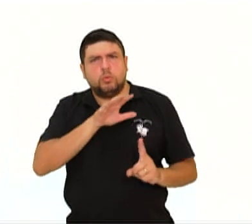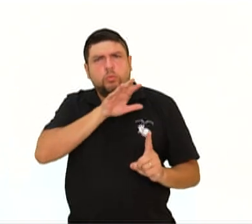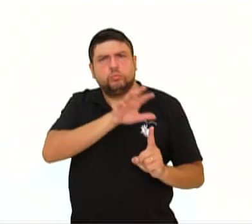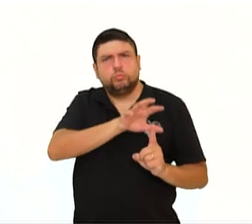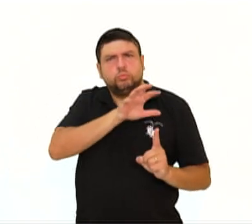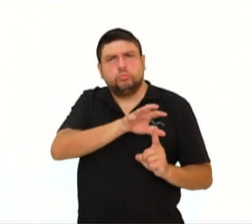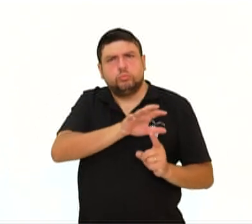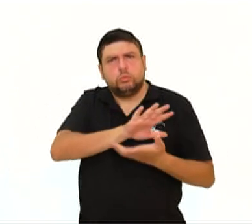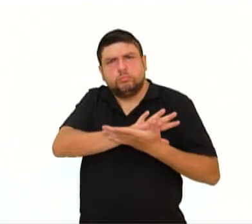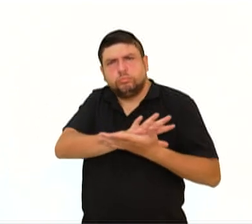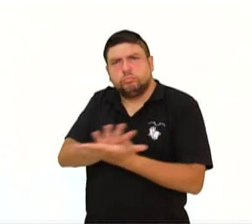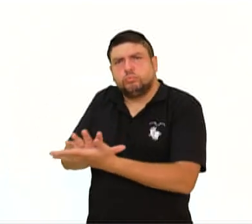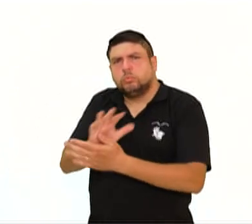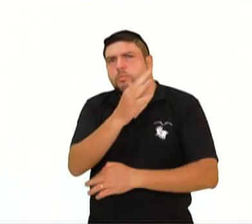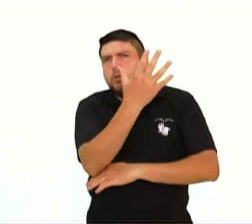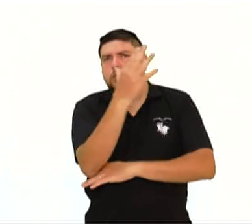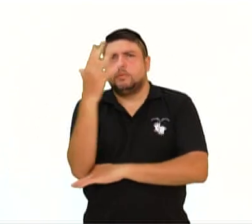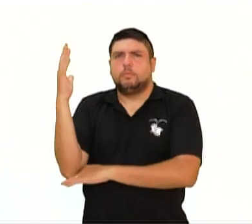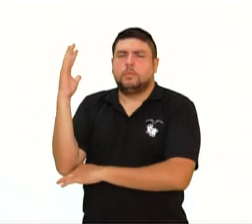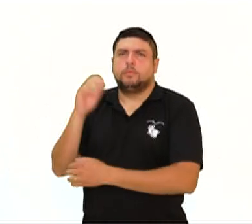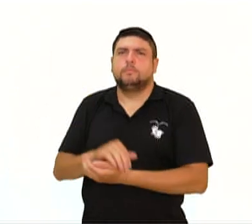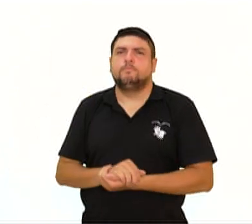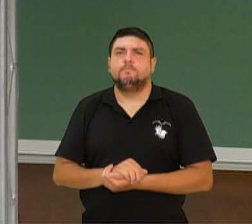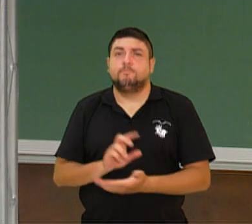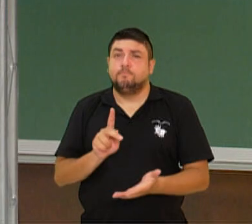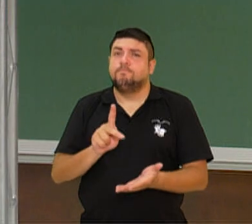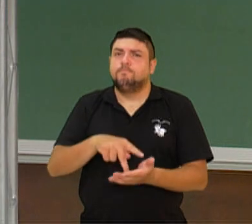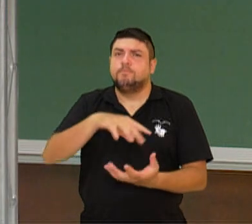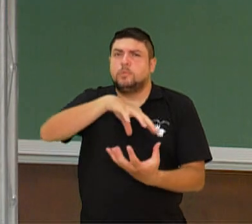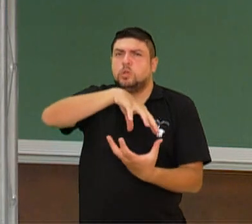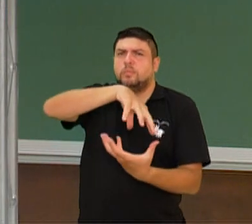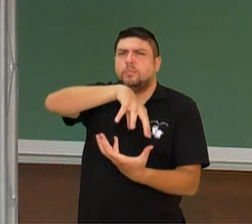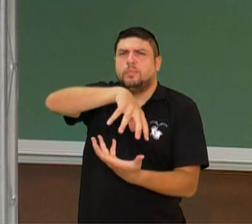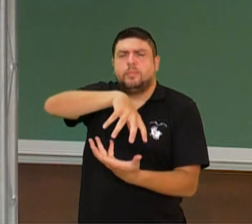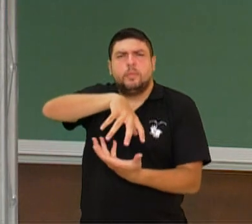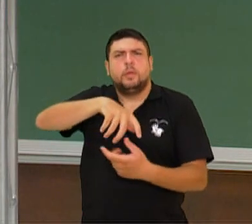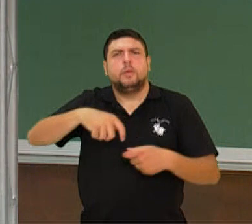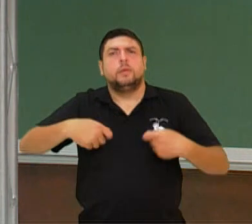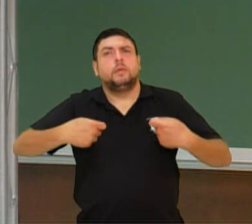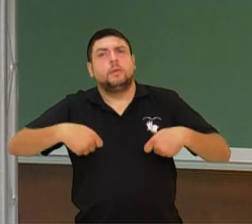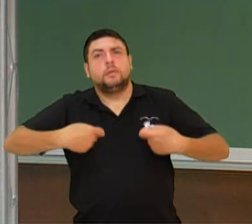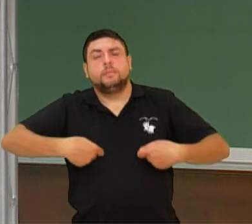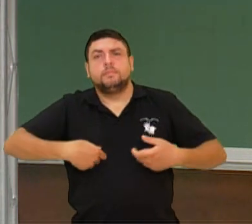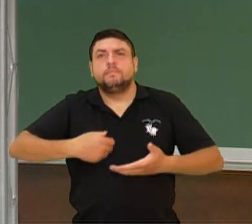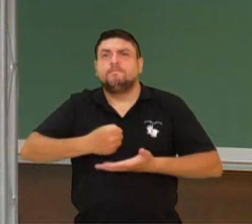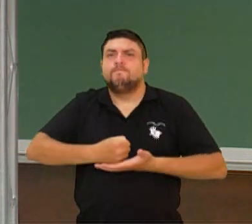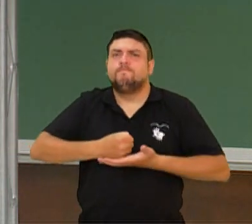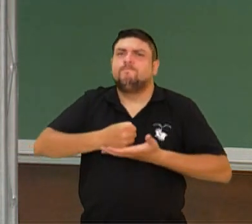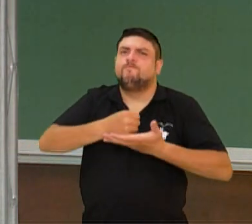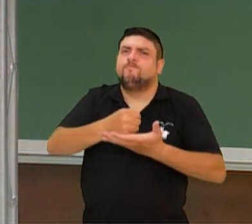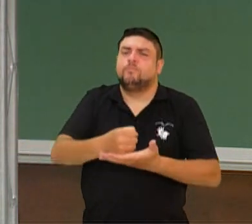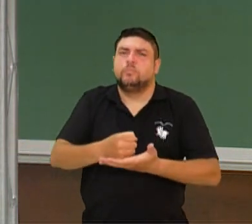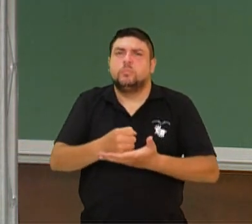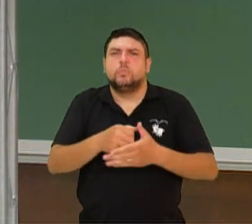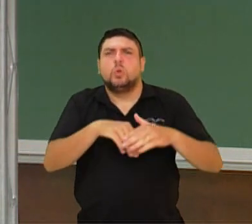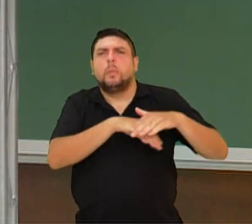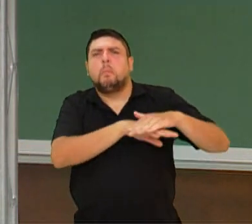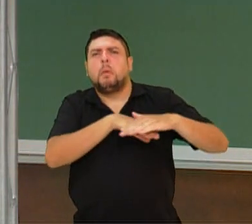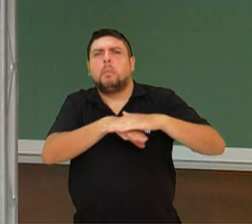ao meio ambiente. Planeta pedindo socorro, pessoal, né? Para que tanta coisa guardada ali sem utilizar, ok?